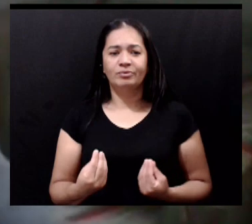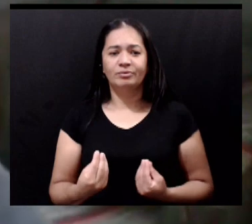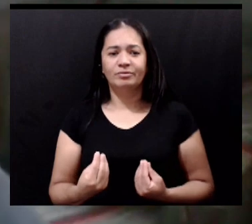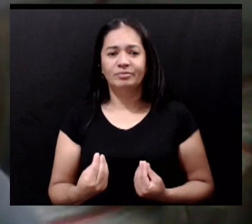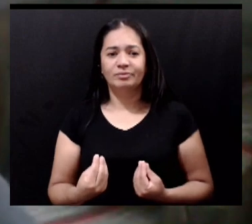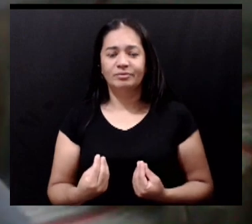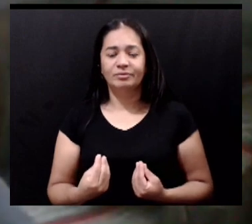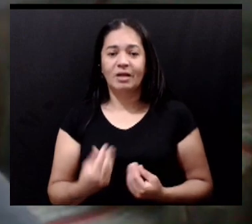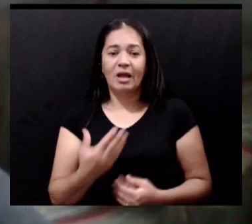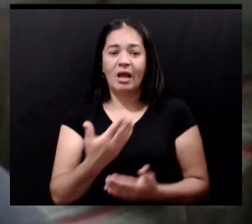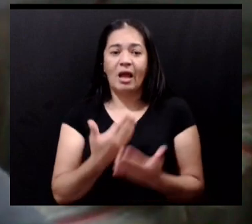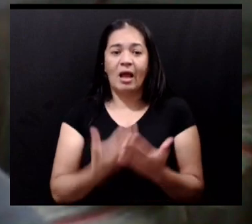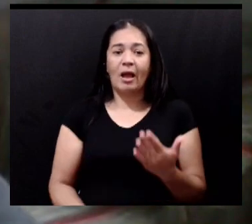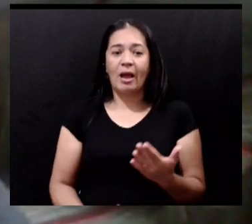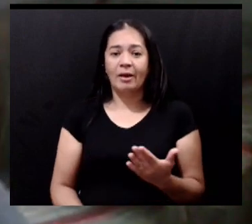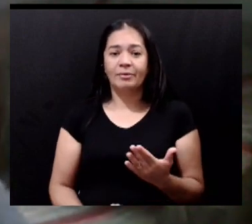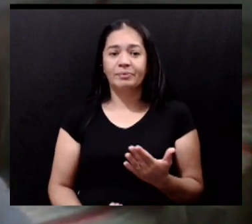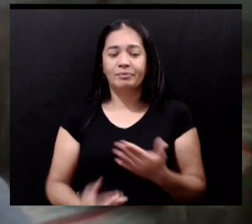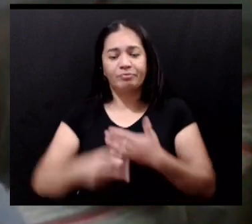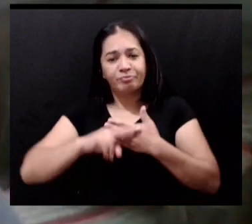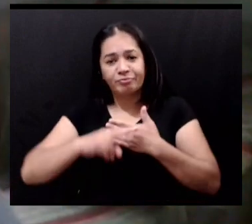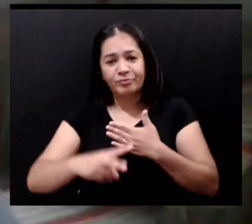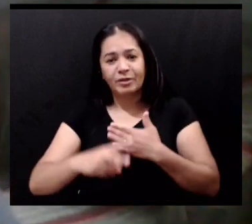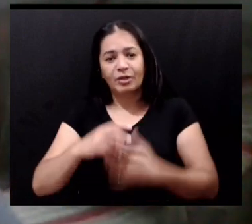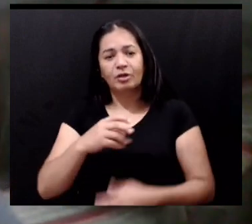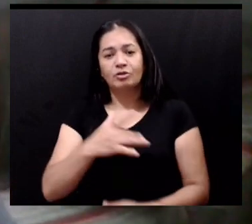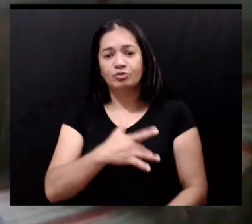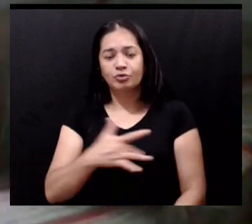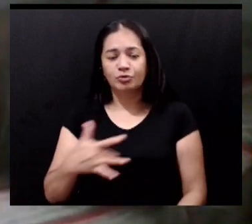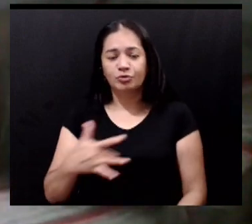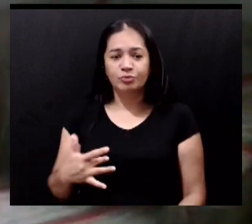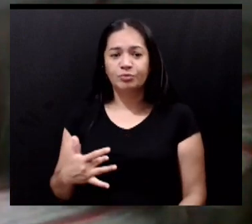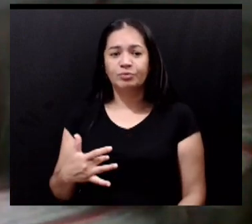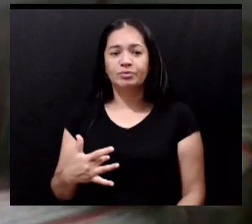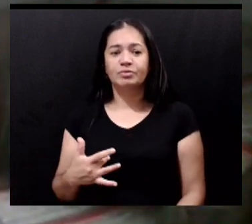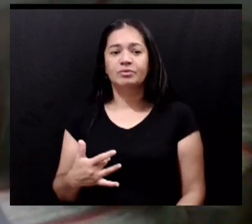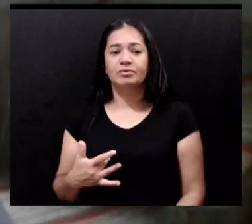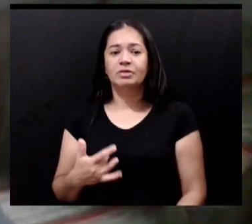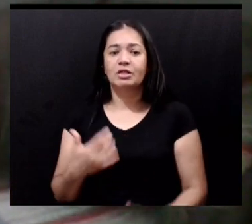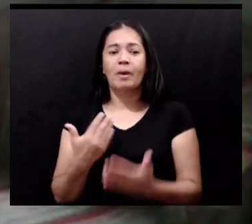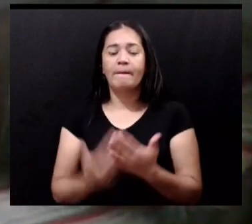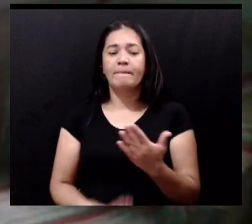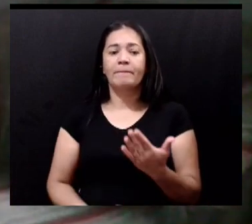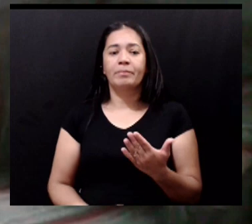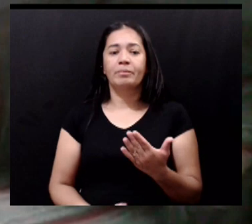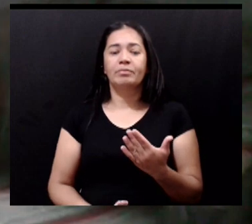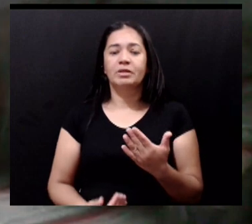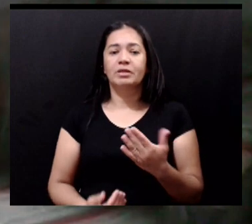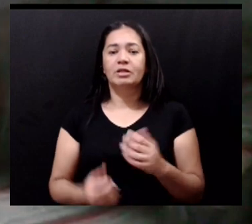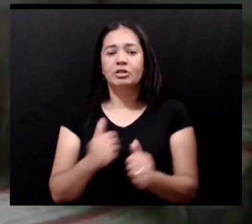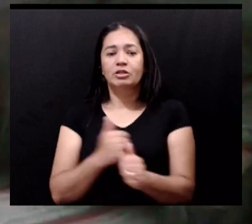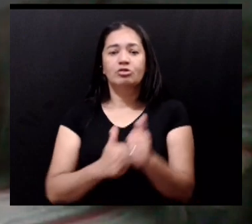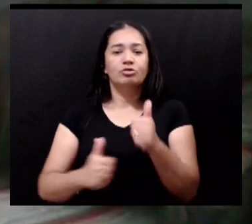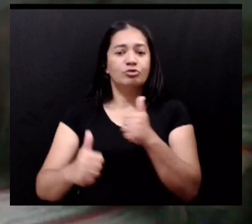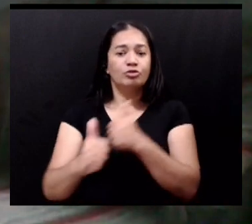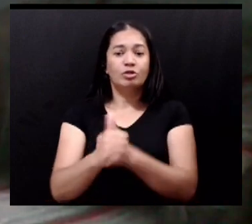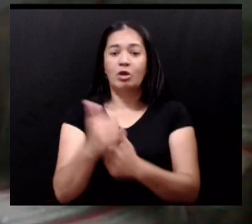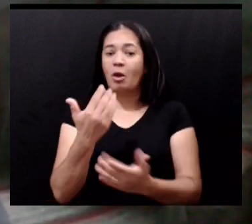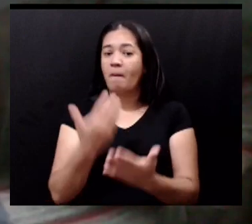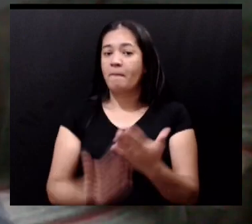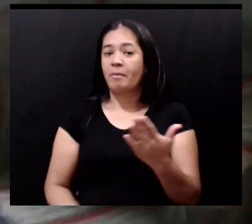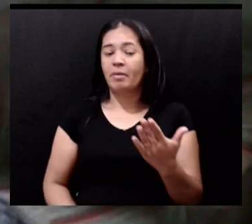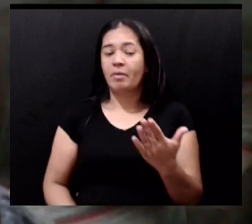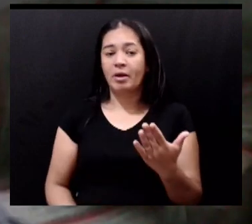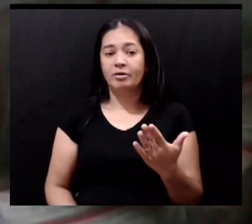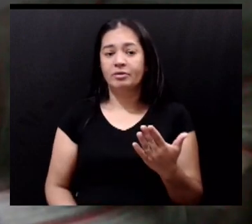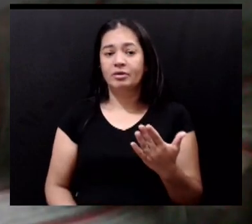do status de saudável, a perda de autonomia, a perda de status